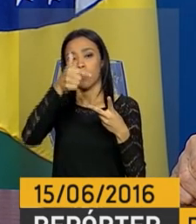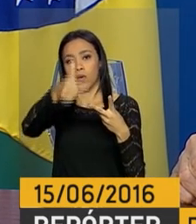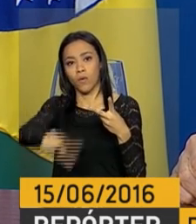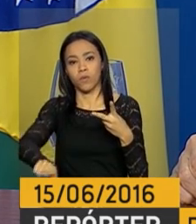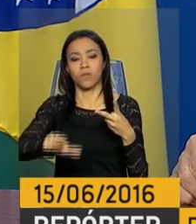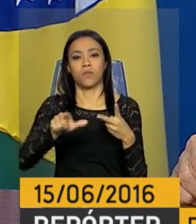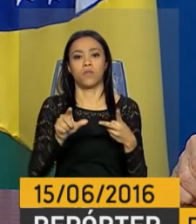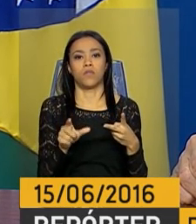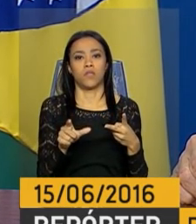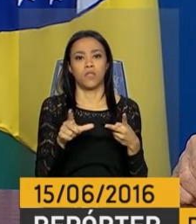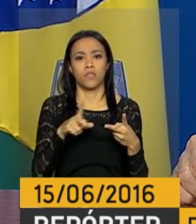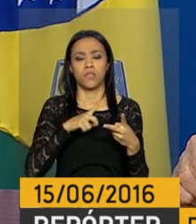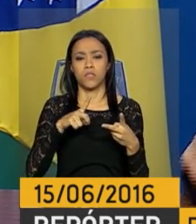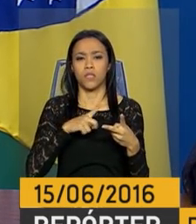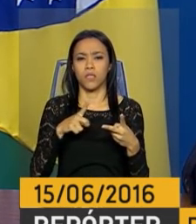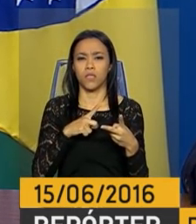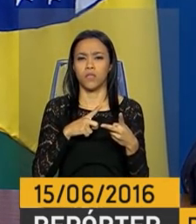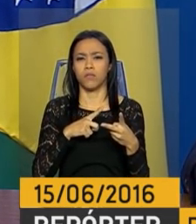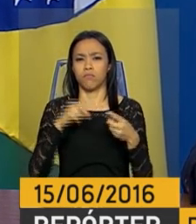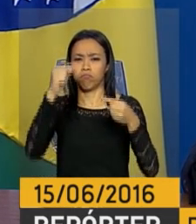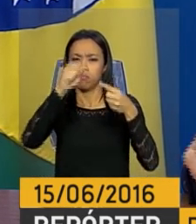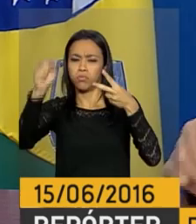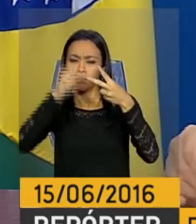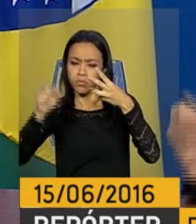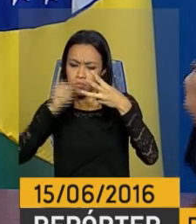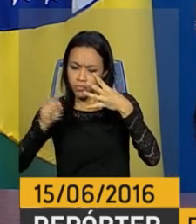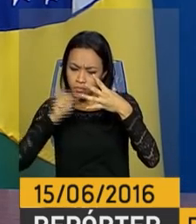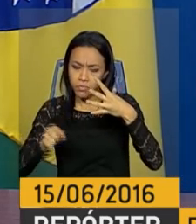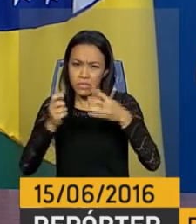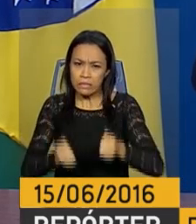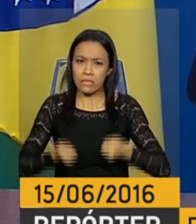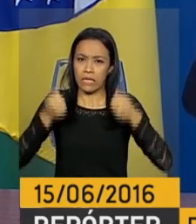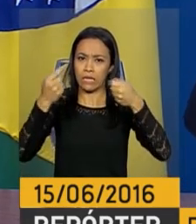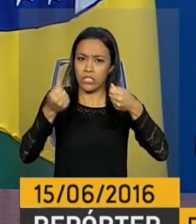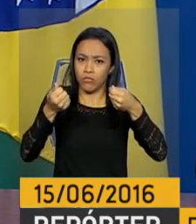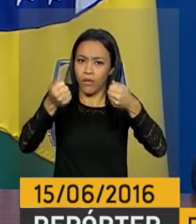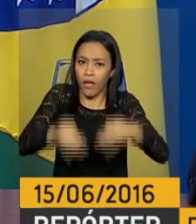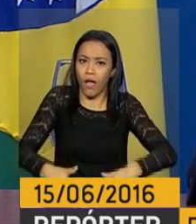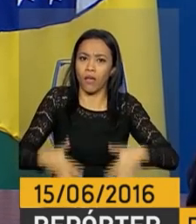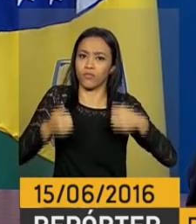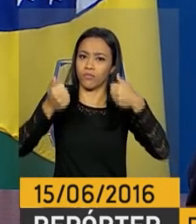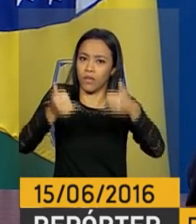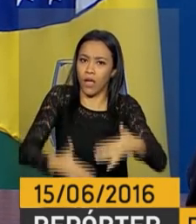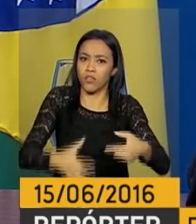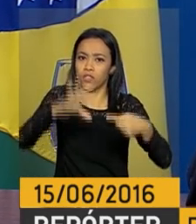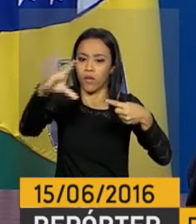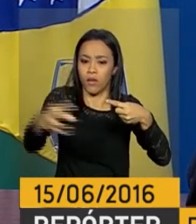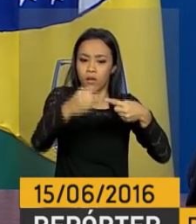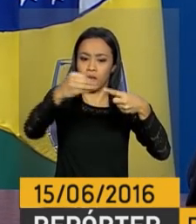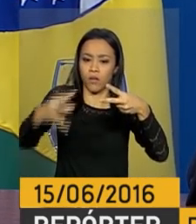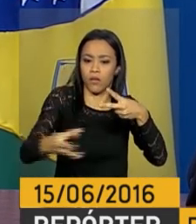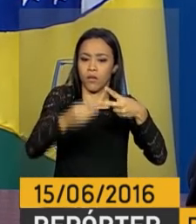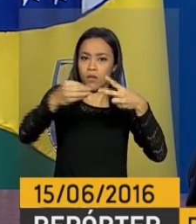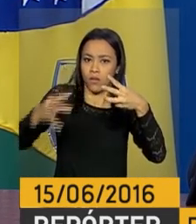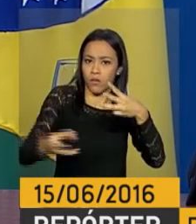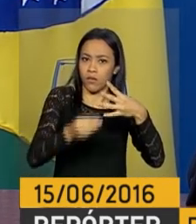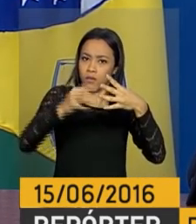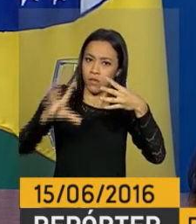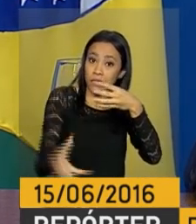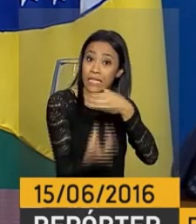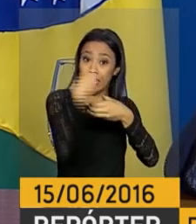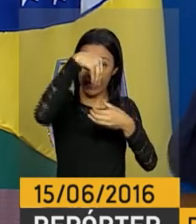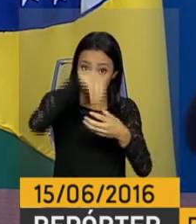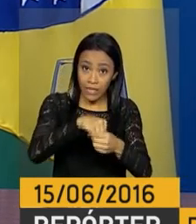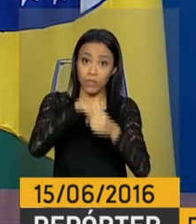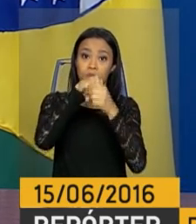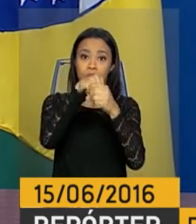eh os itens de despesa de que já foram indexados a a a dentro da mesma